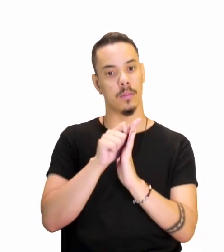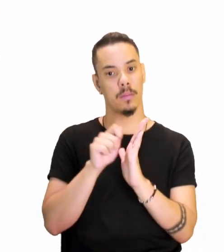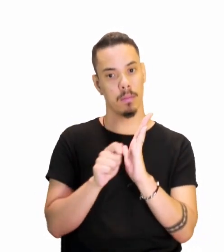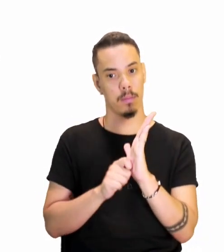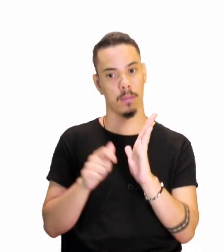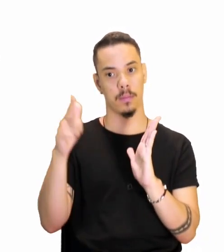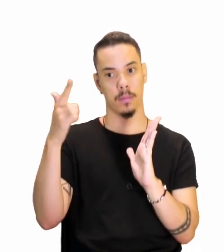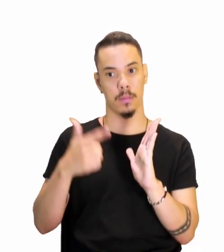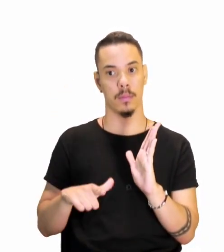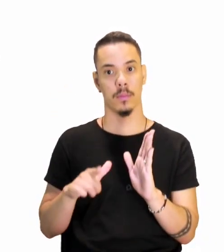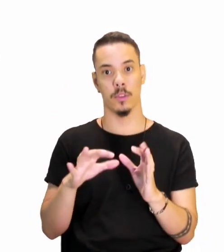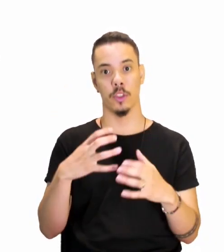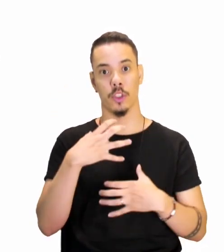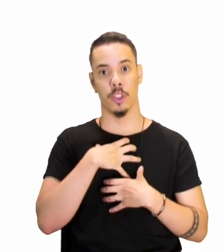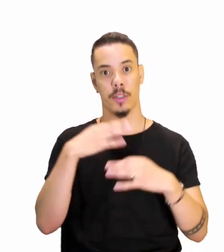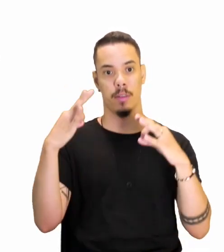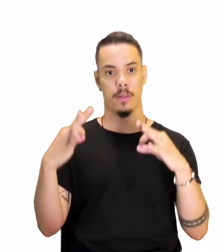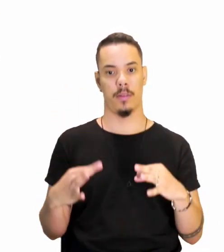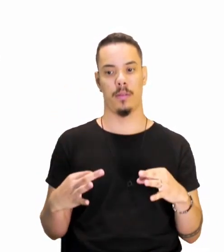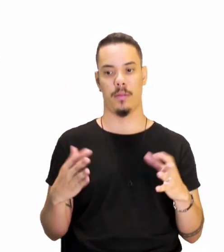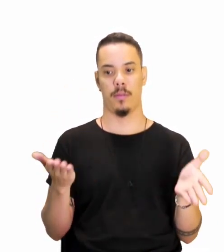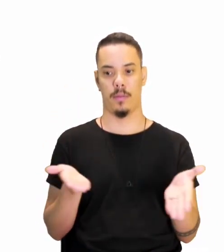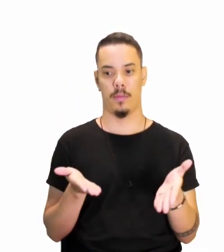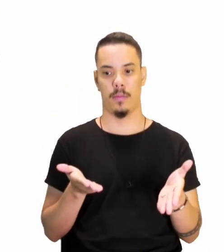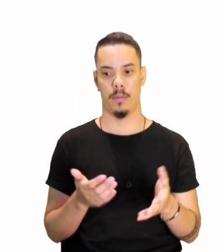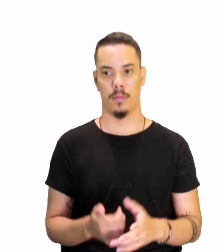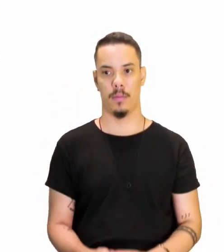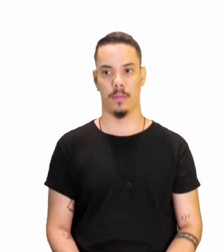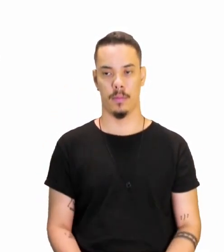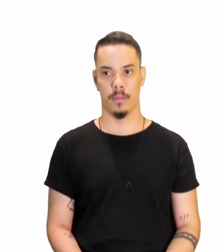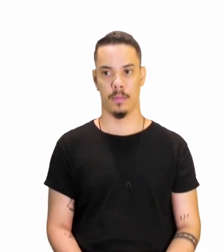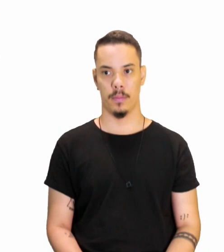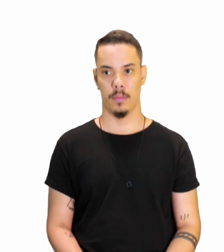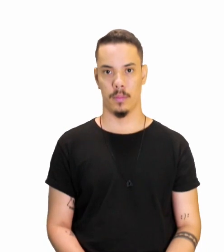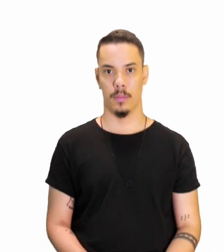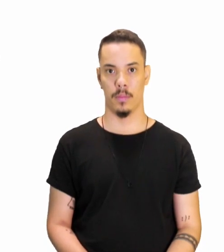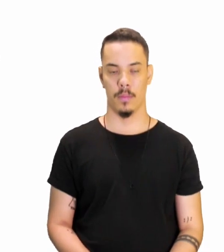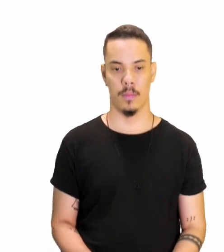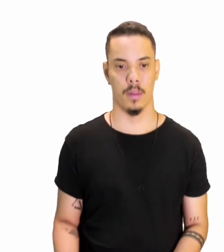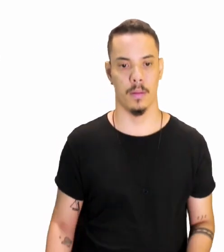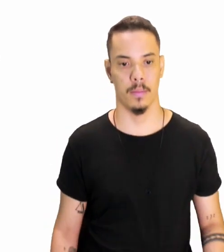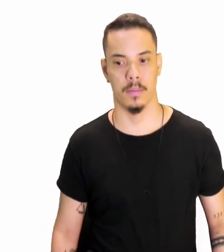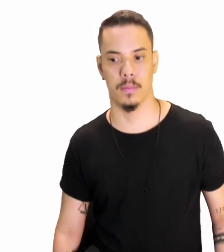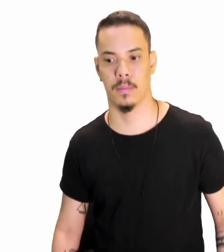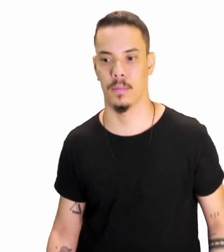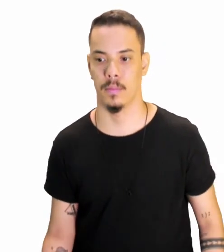reescrever da forma correta, Amadinho. Tá? Bem simples.